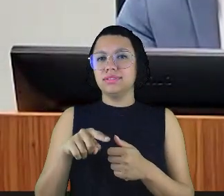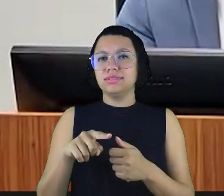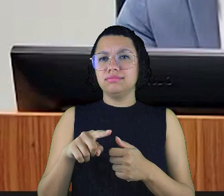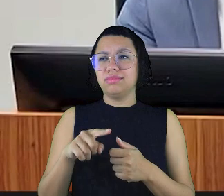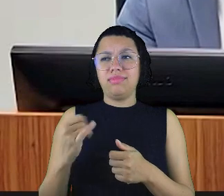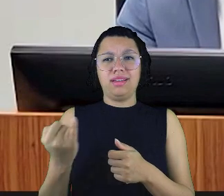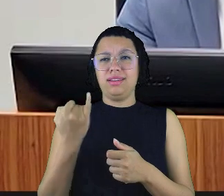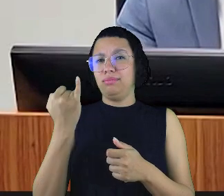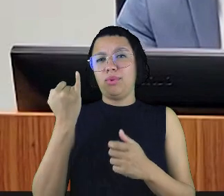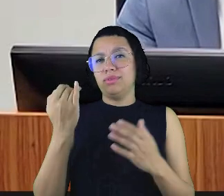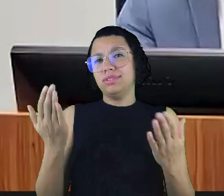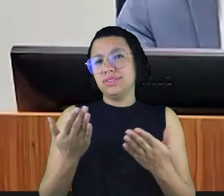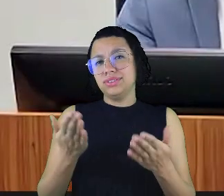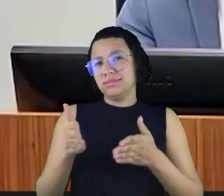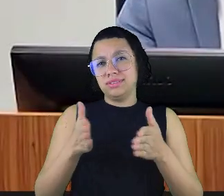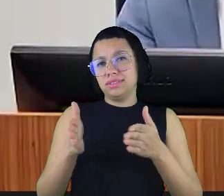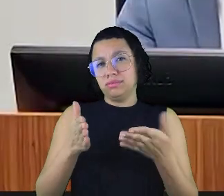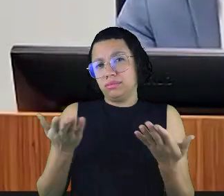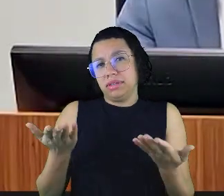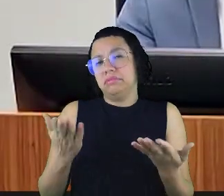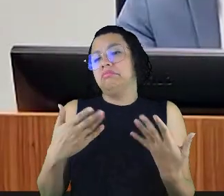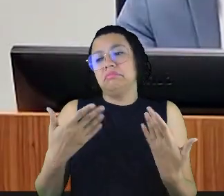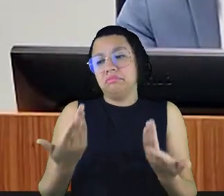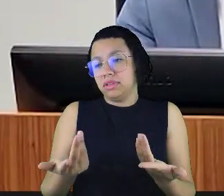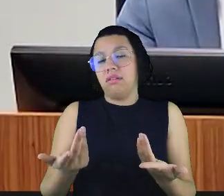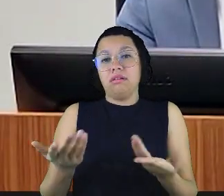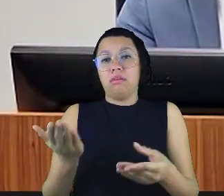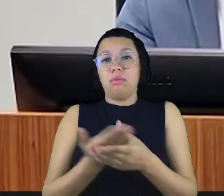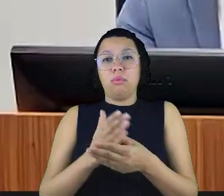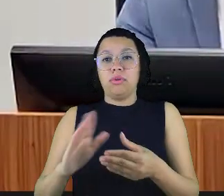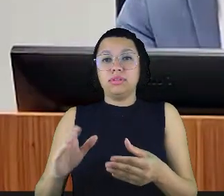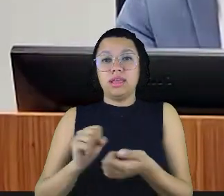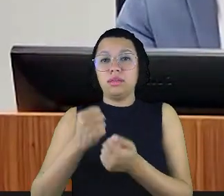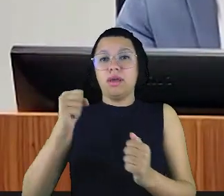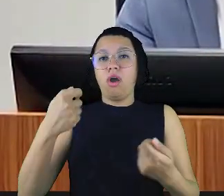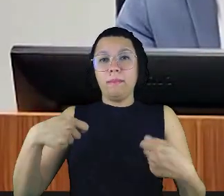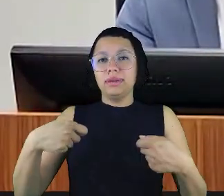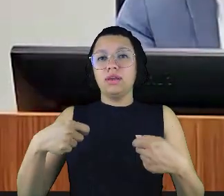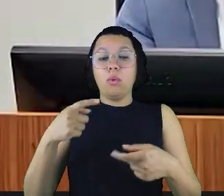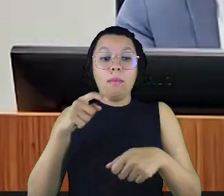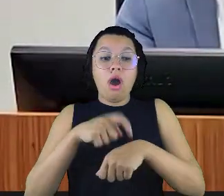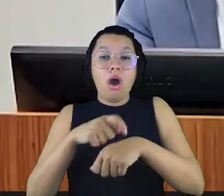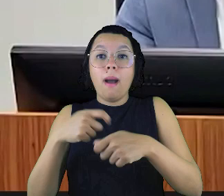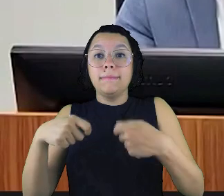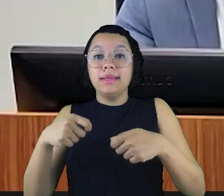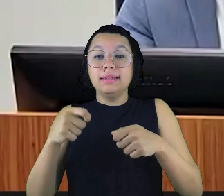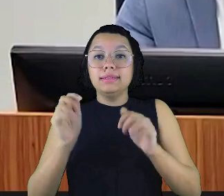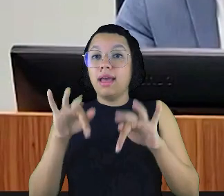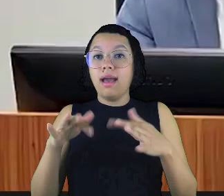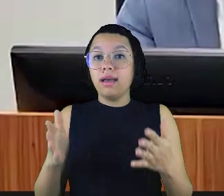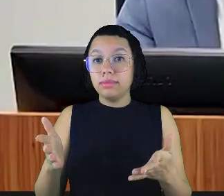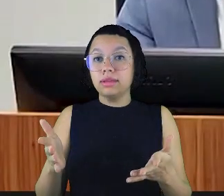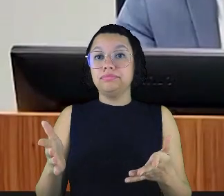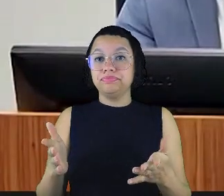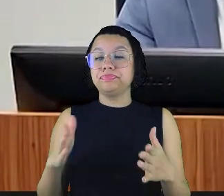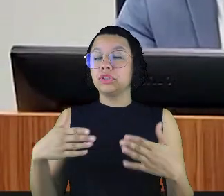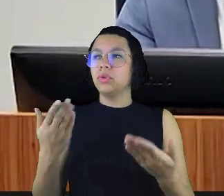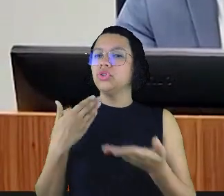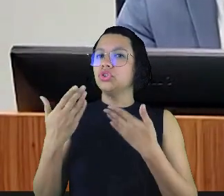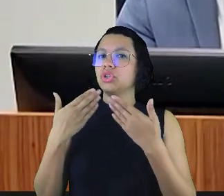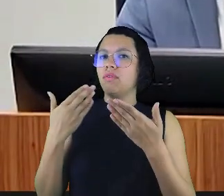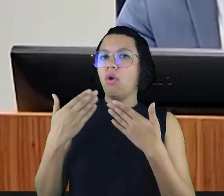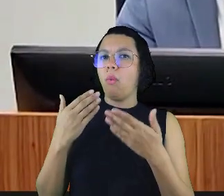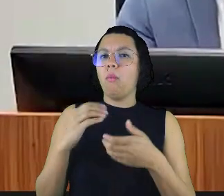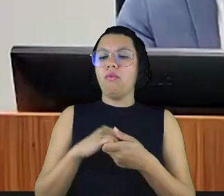atual conjuntura e que que o processo uma hora tem que acabar, Sim, né? sim. E aí a gente estava conversando, aí conversando